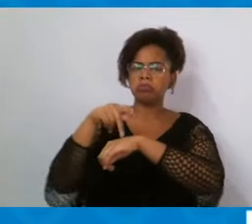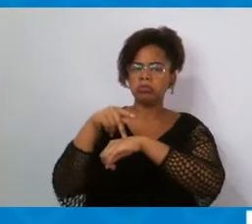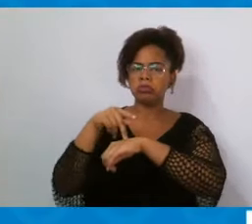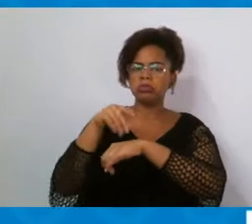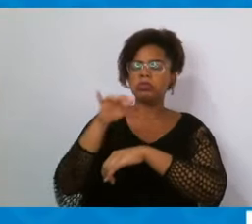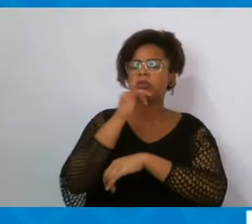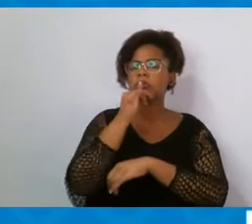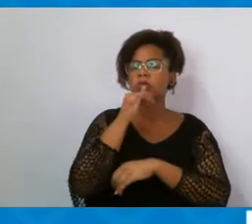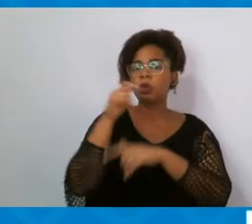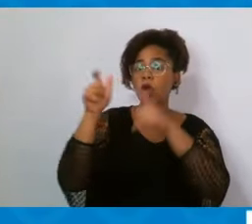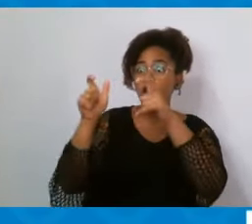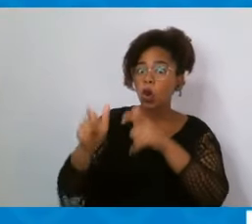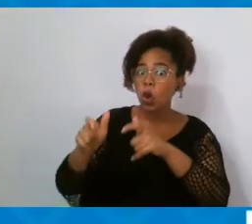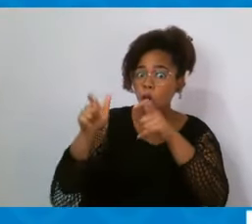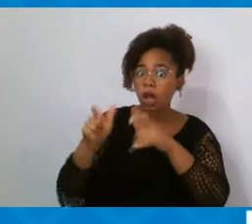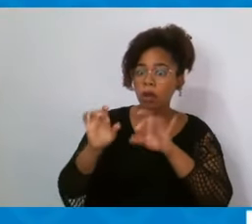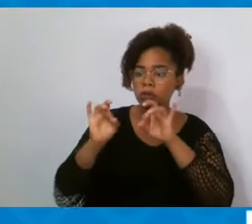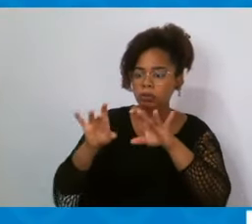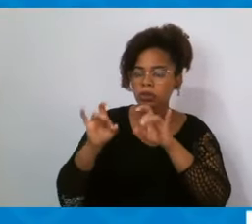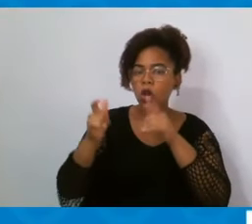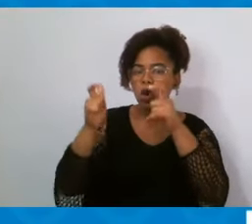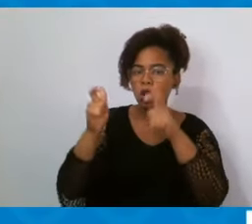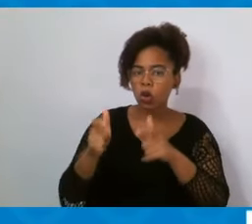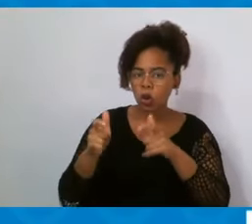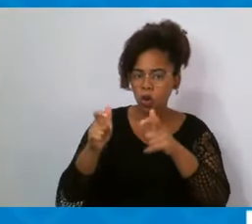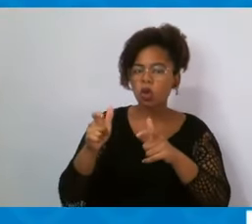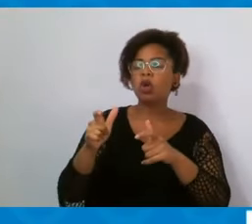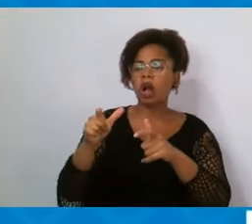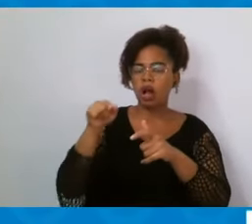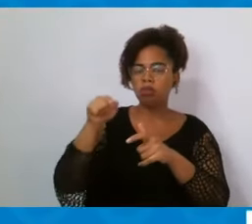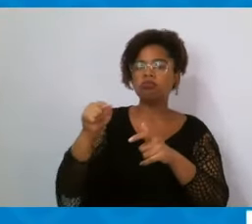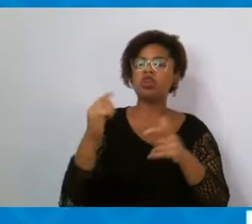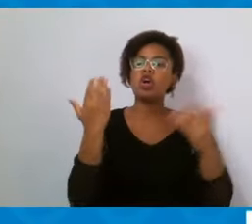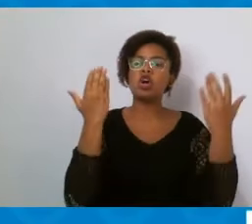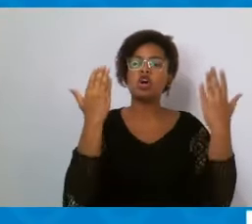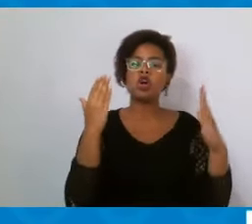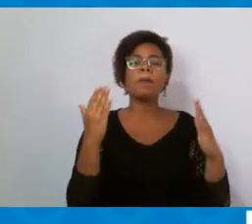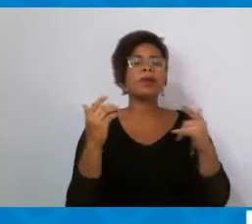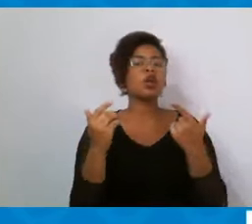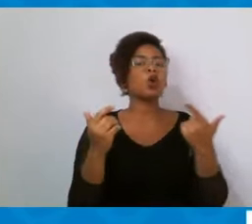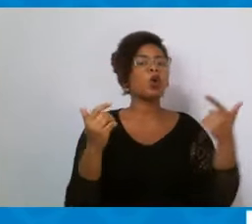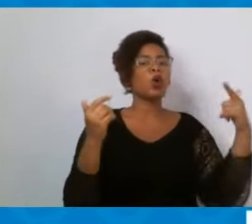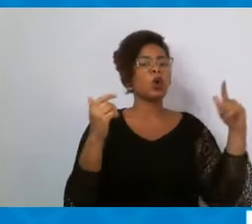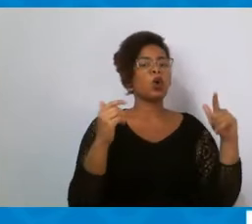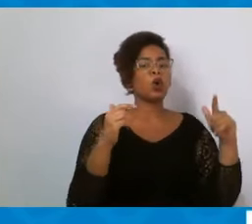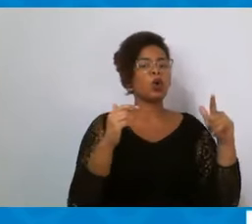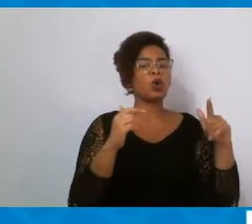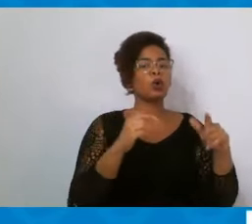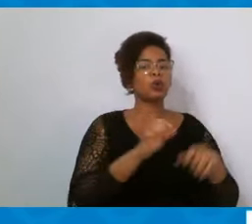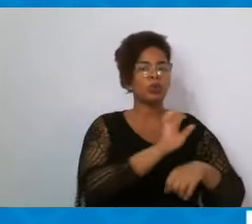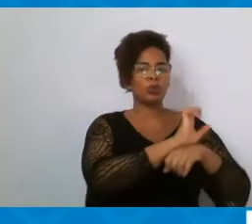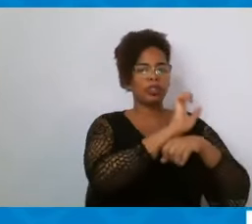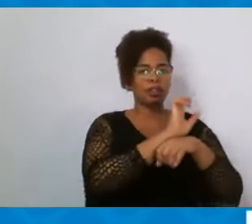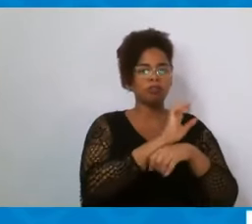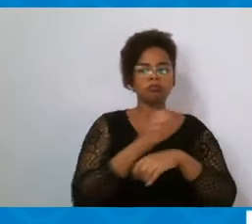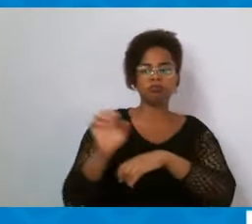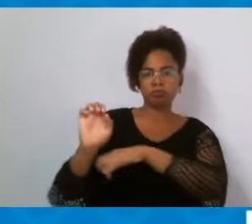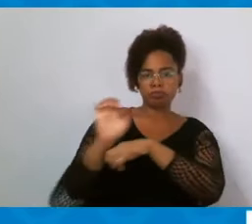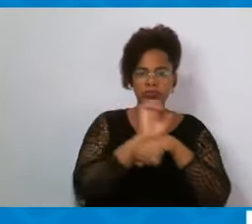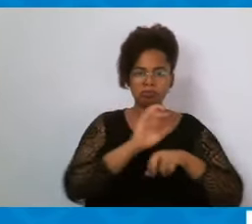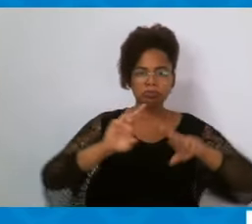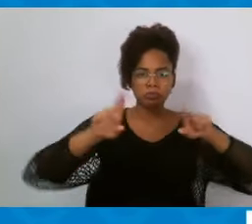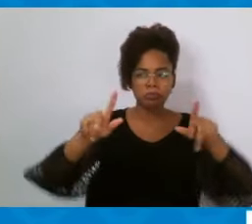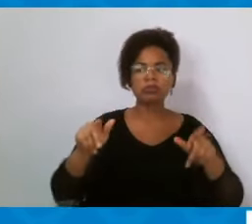e no estado inteiro, essa escola fica em San Diego, então no estado inteiro da Califórnia, tiravam nos testes